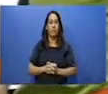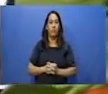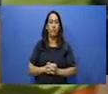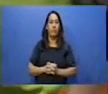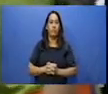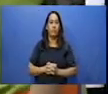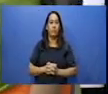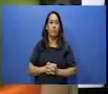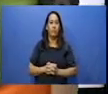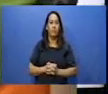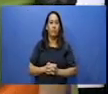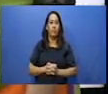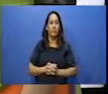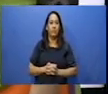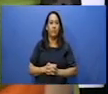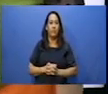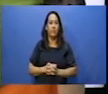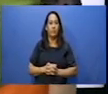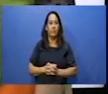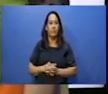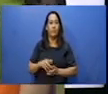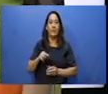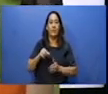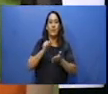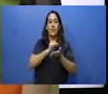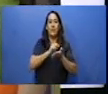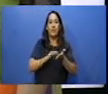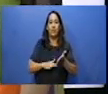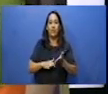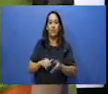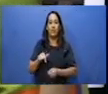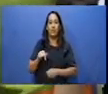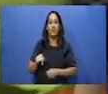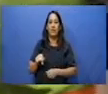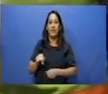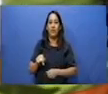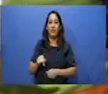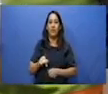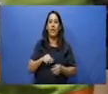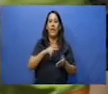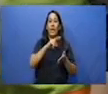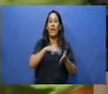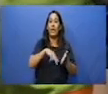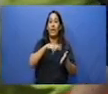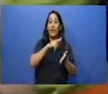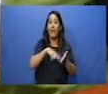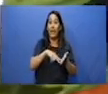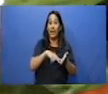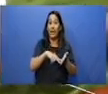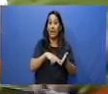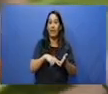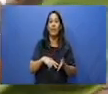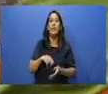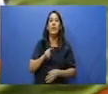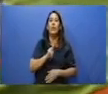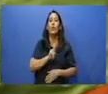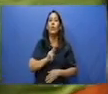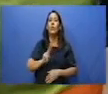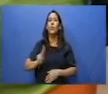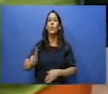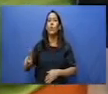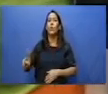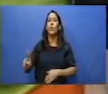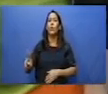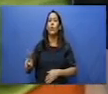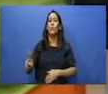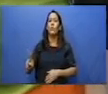Vamos? Podemos ir? 7. Releia o crédito. Lembra aqui que era crédito? Lá no finalzinho